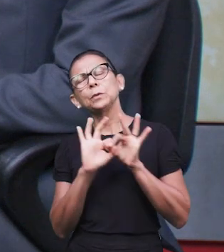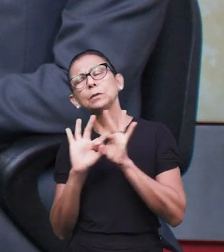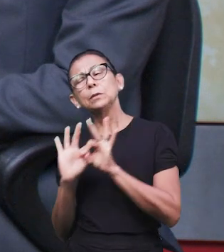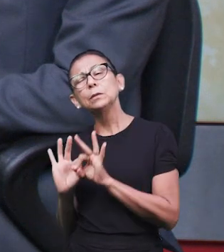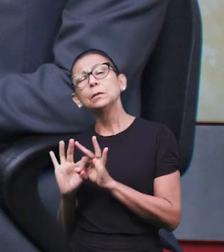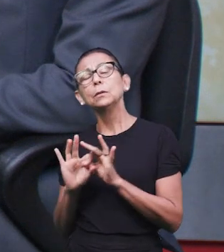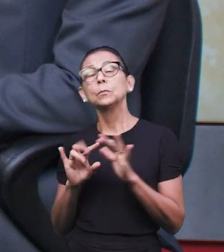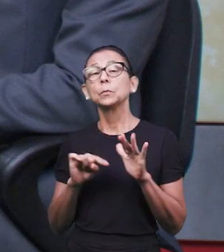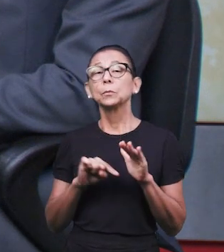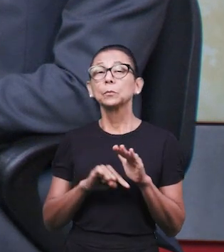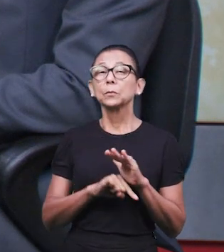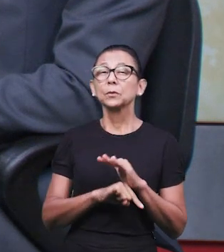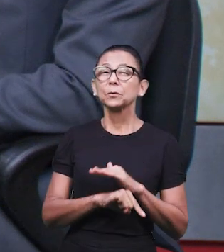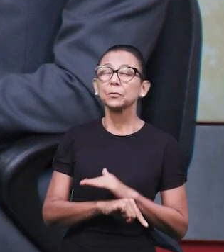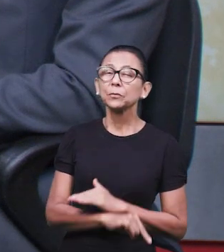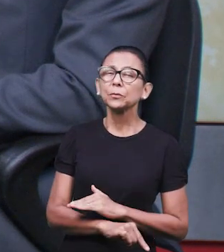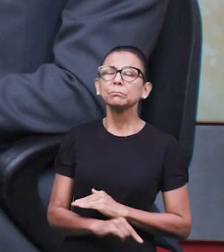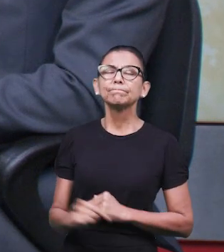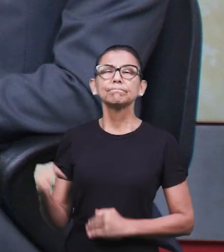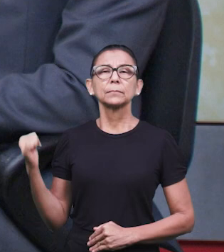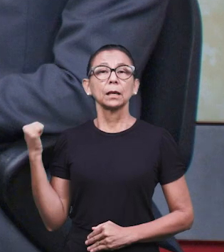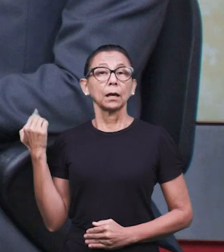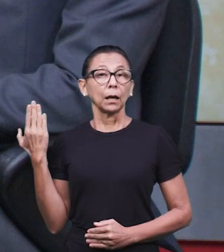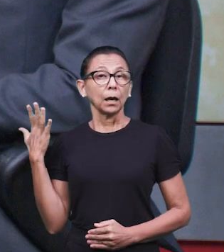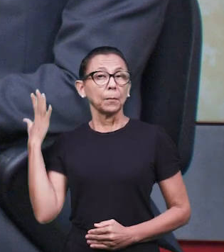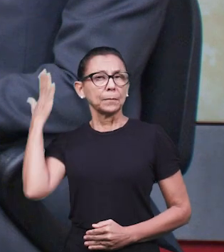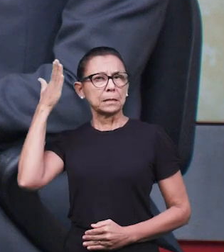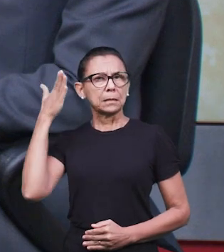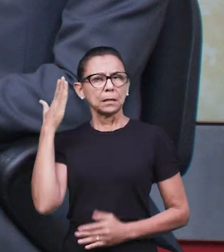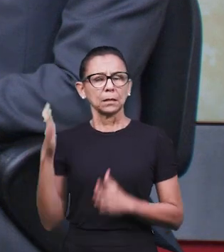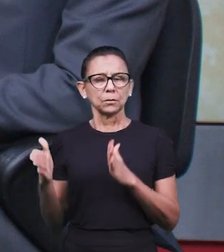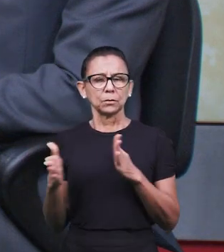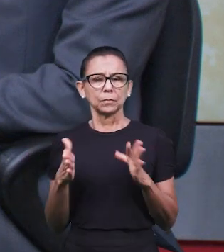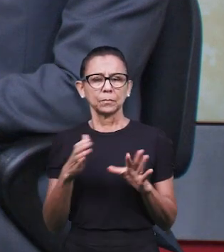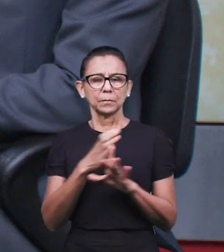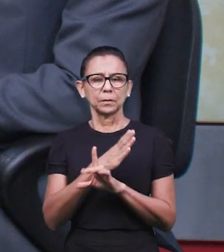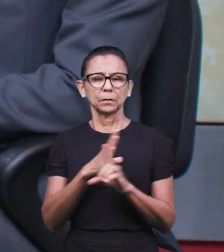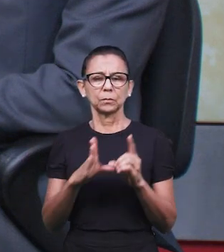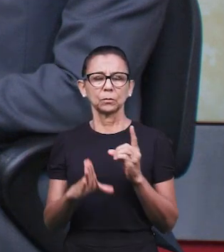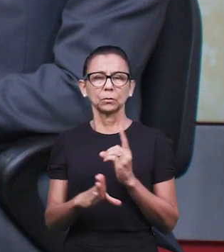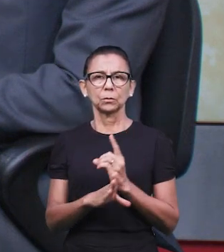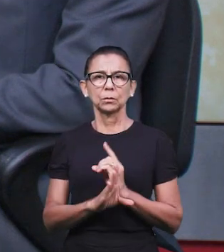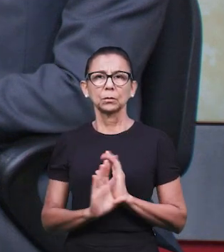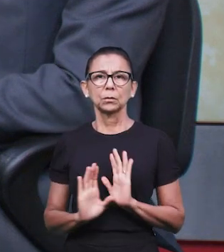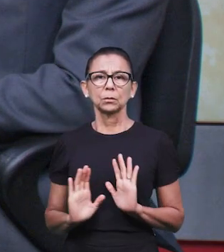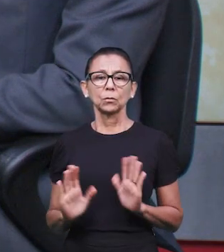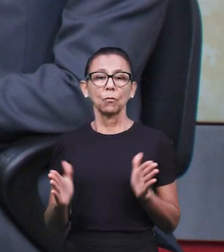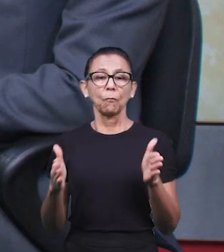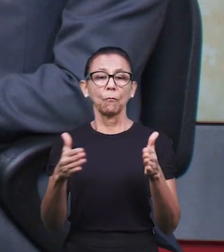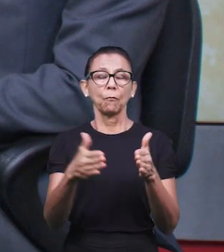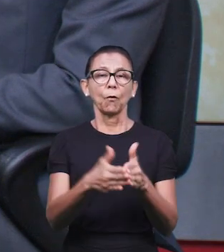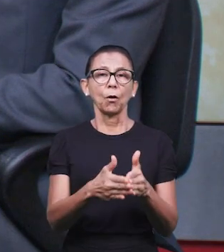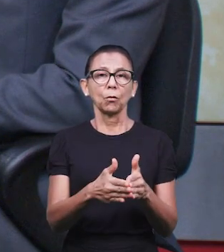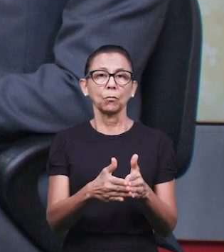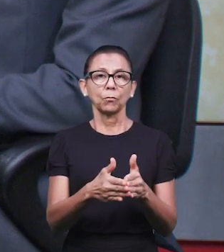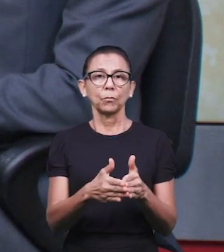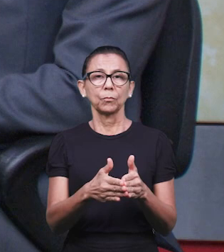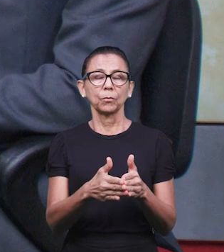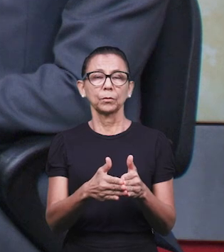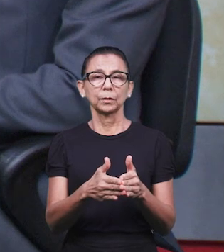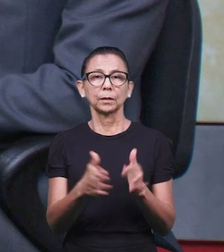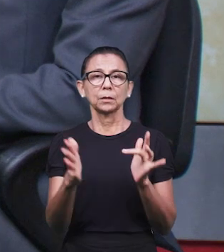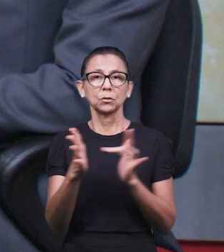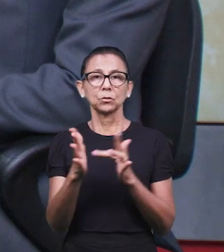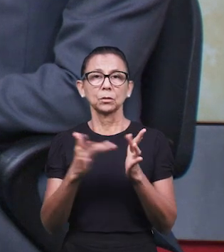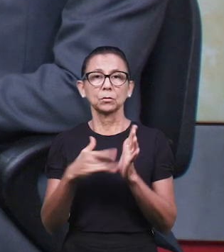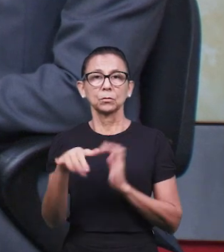comunhão, e a palavra naquele culto foi uma palavra voltada para a morte e a ressurreição do